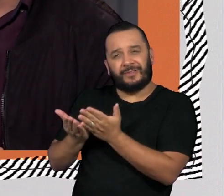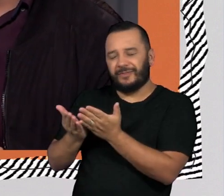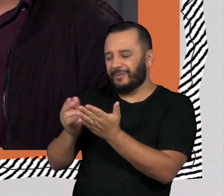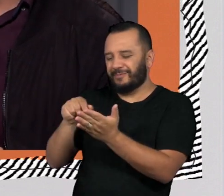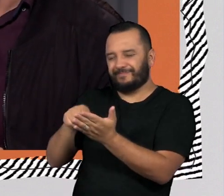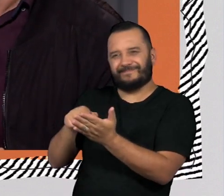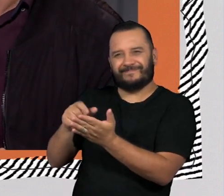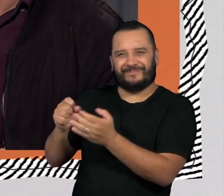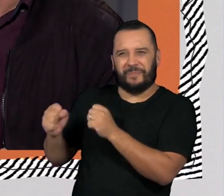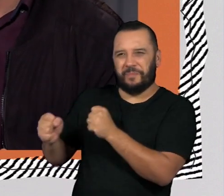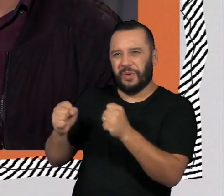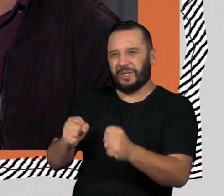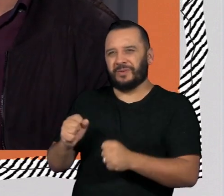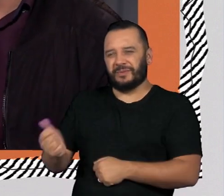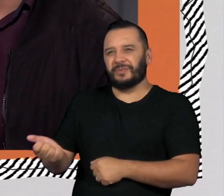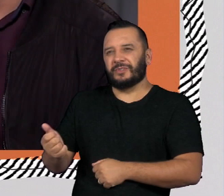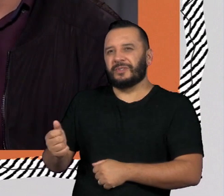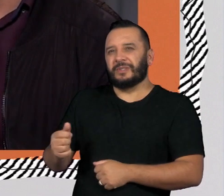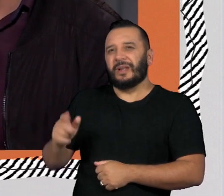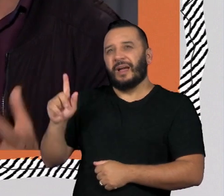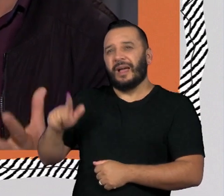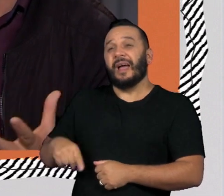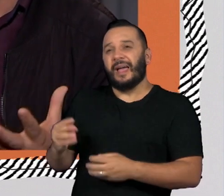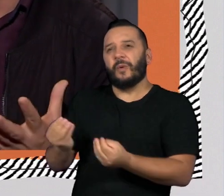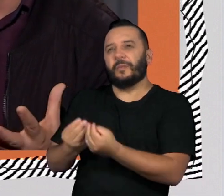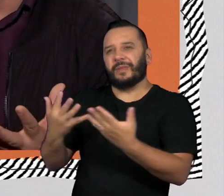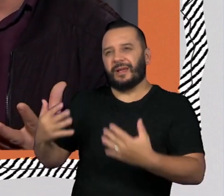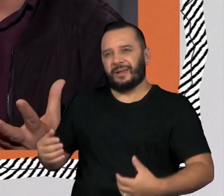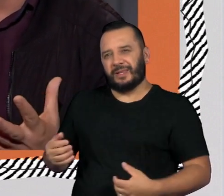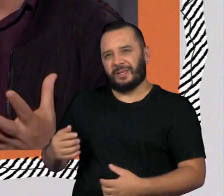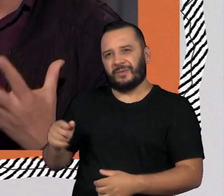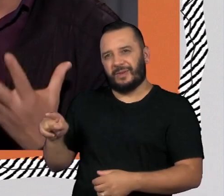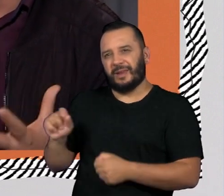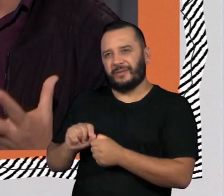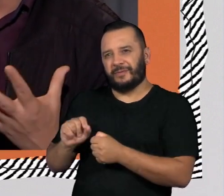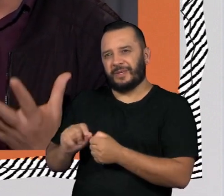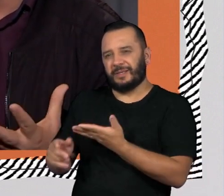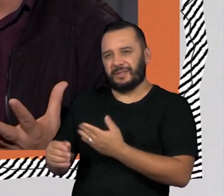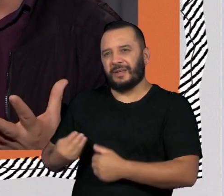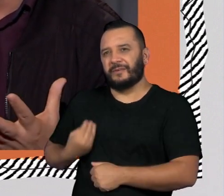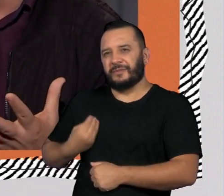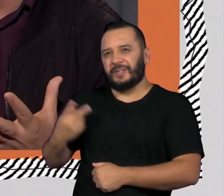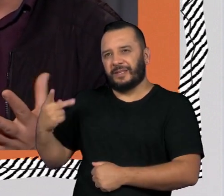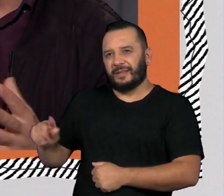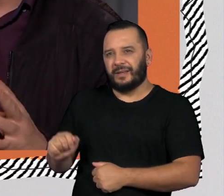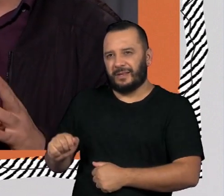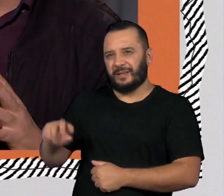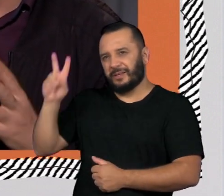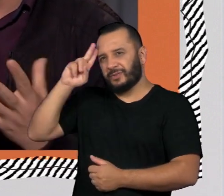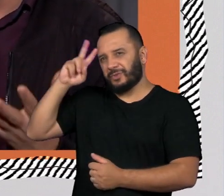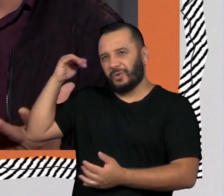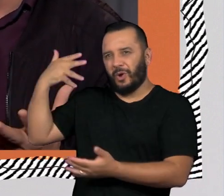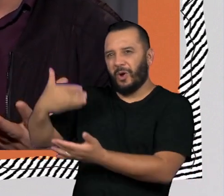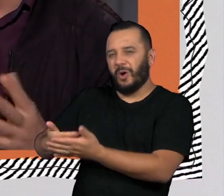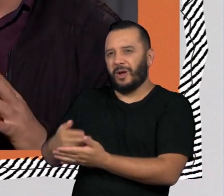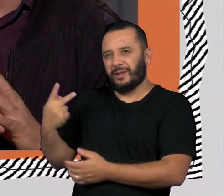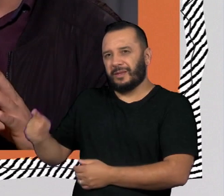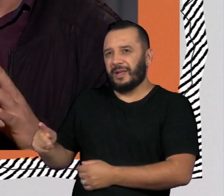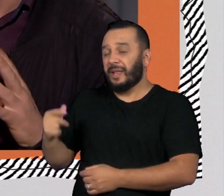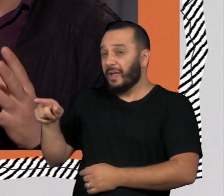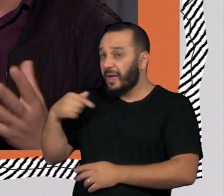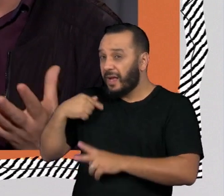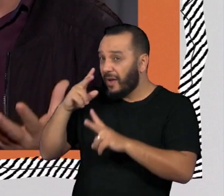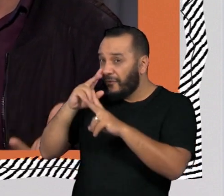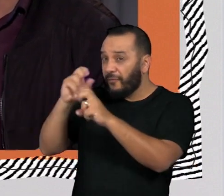intenso. Eu acho que é um verdadeiro milagre, aquilo que ela fez com a sua vida, com sua história. E essa força,